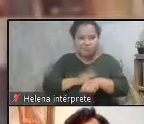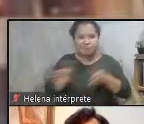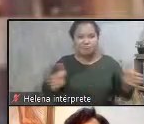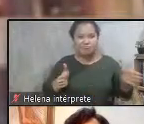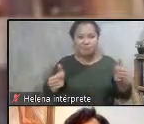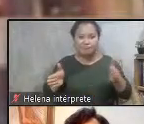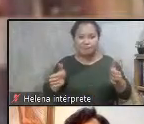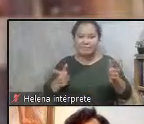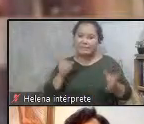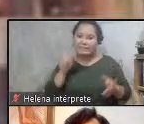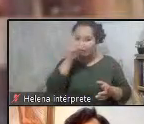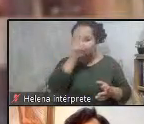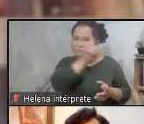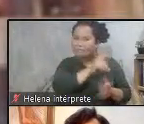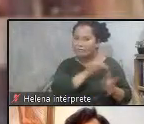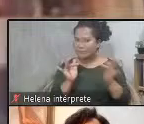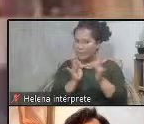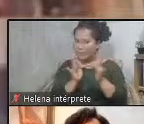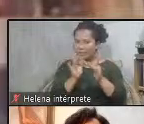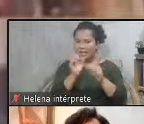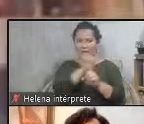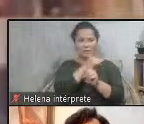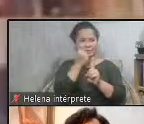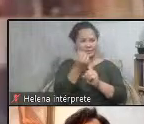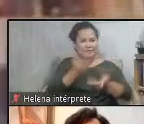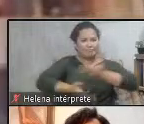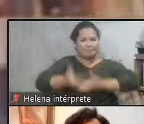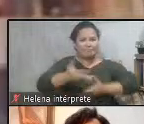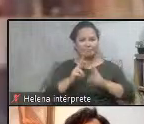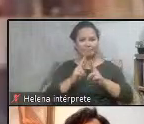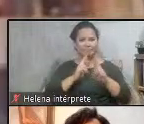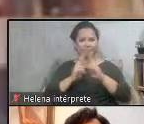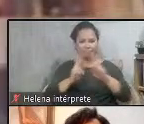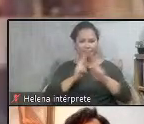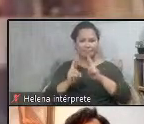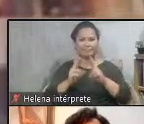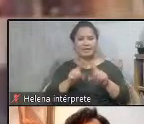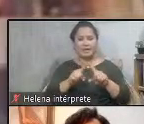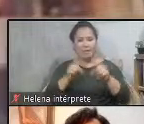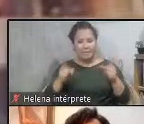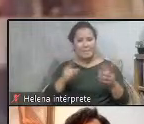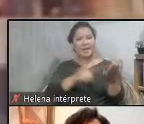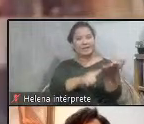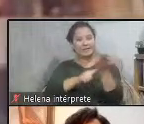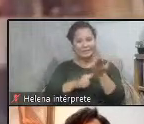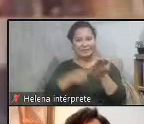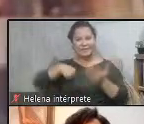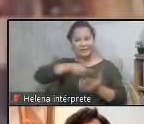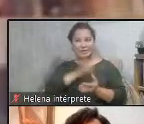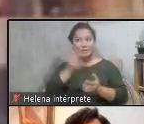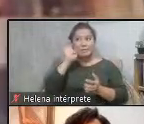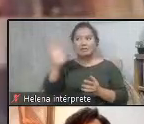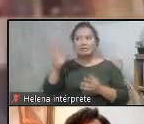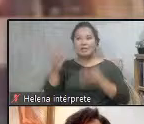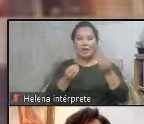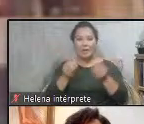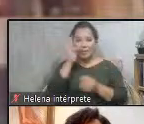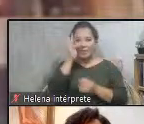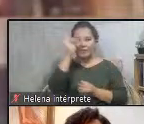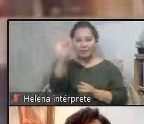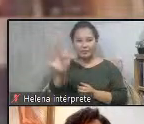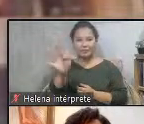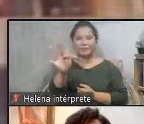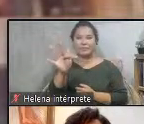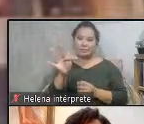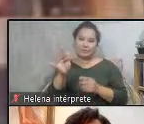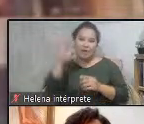social estão sofrendo transformações e ajudando a pensar novos horizontes de problematização acadêmica e de interação